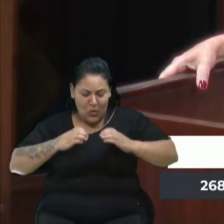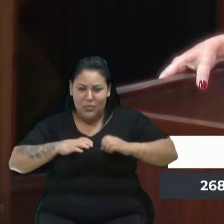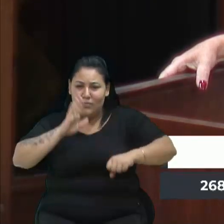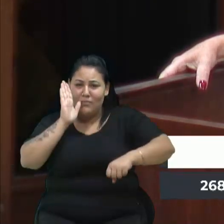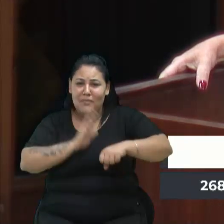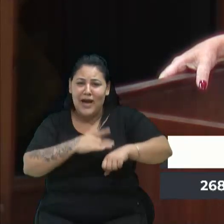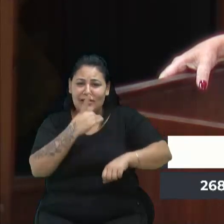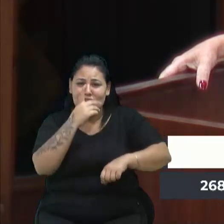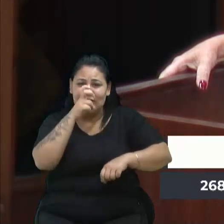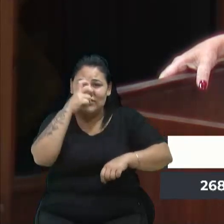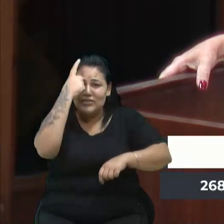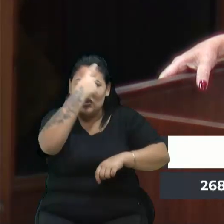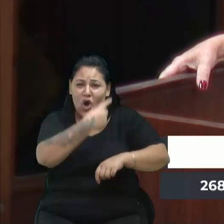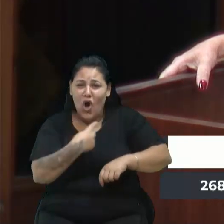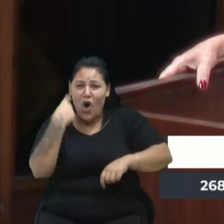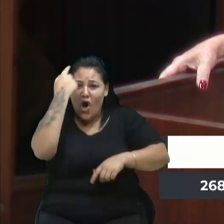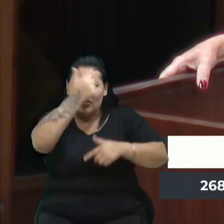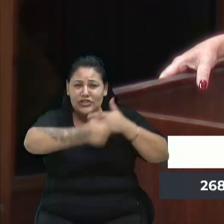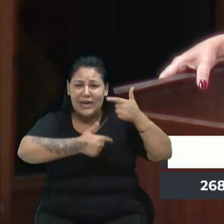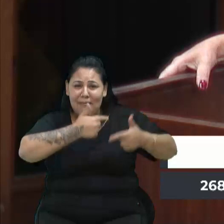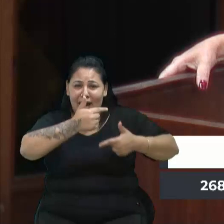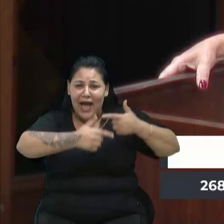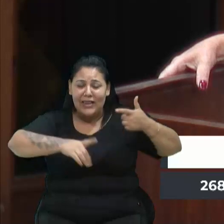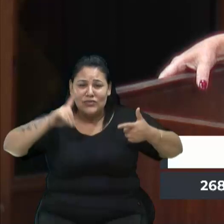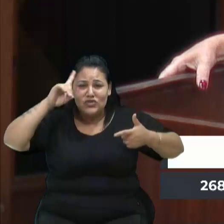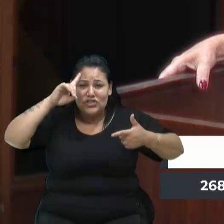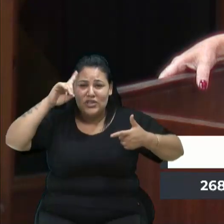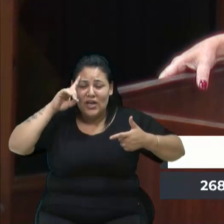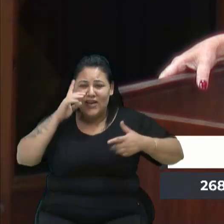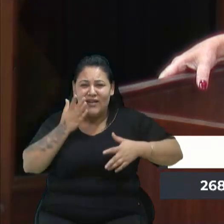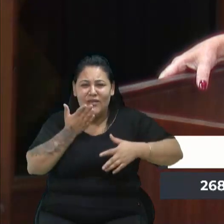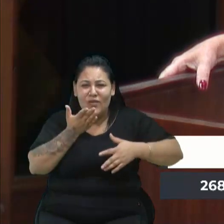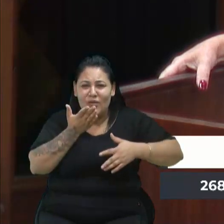diário, comida inadequada,